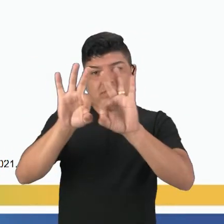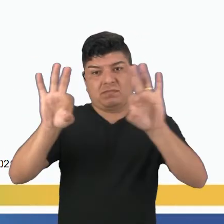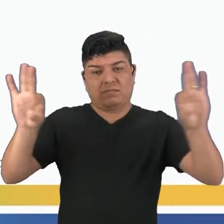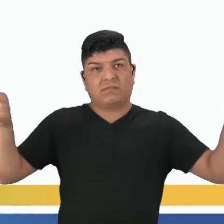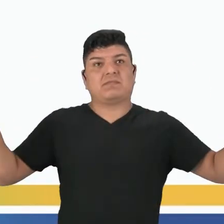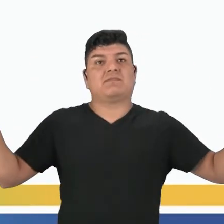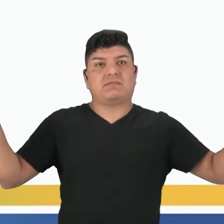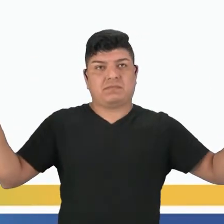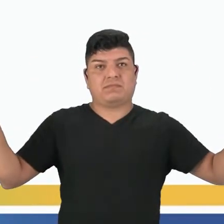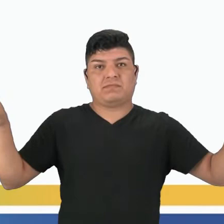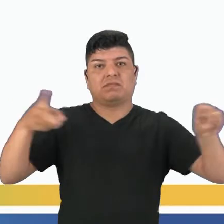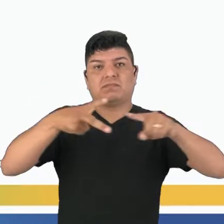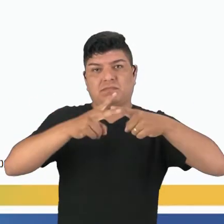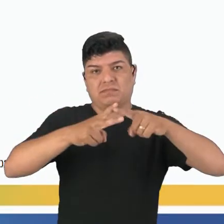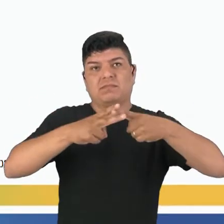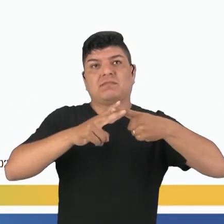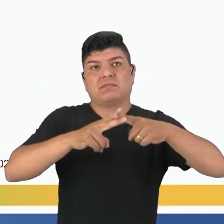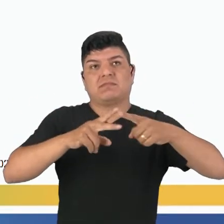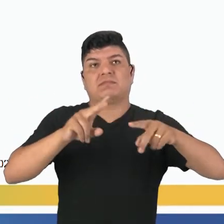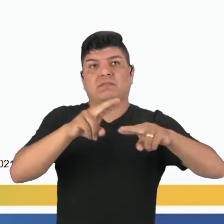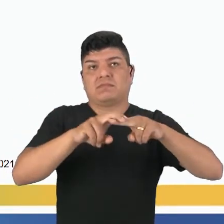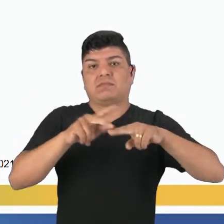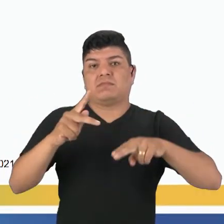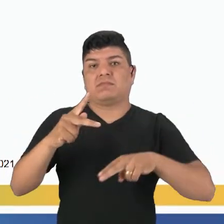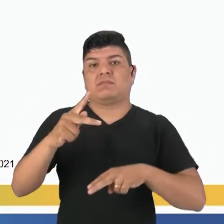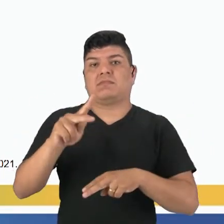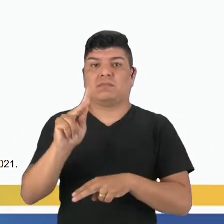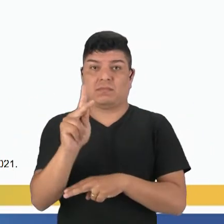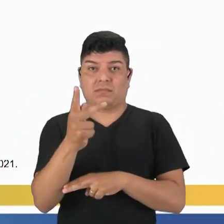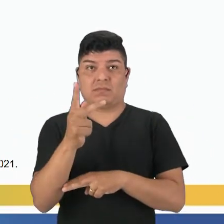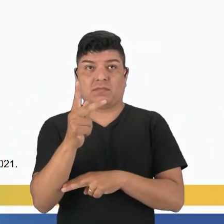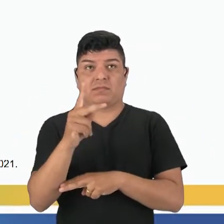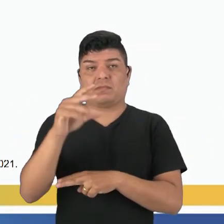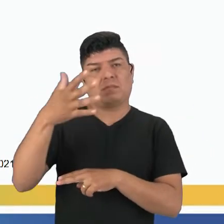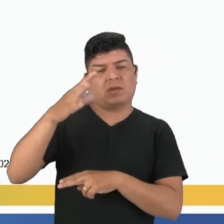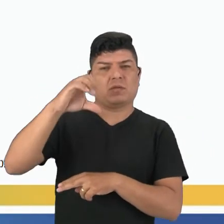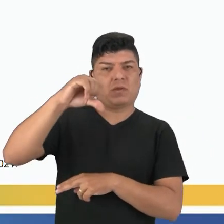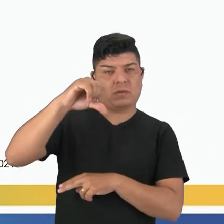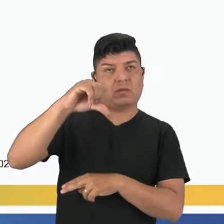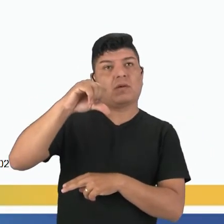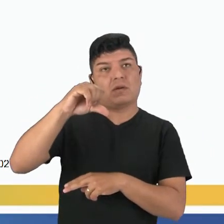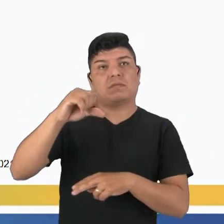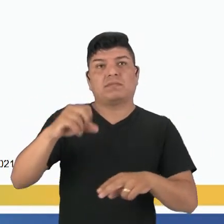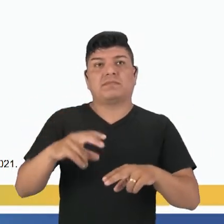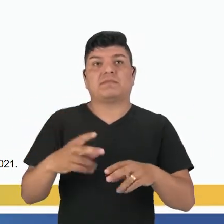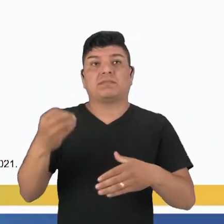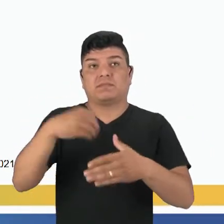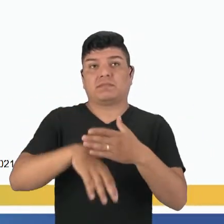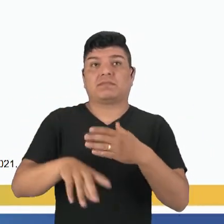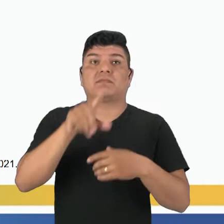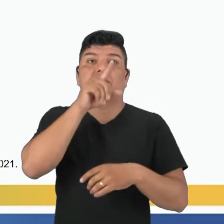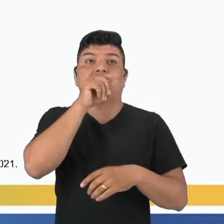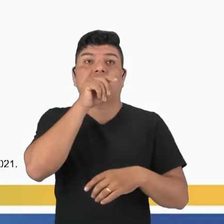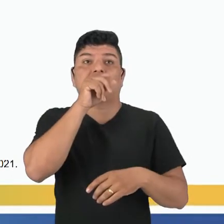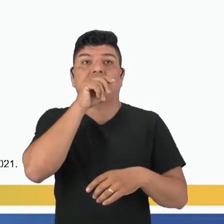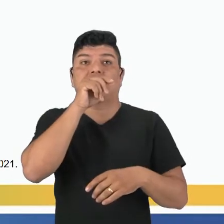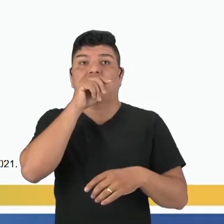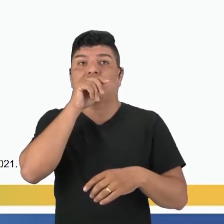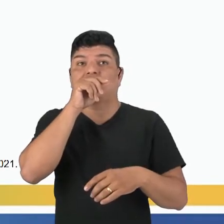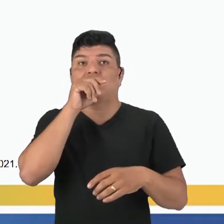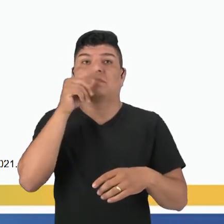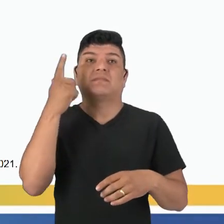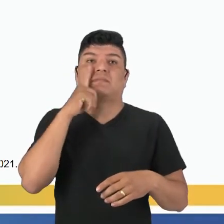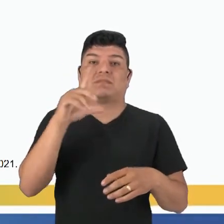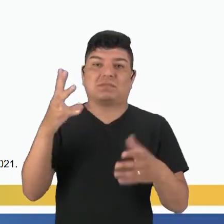O pH da água que sai tem que ser mais ou menos 9, que é um pouco mais alcalino do que o neutro. E a gente estava aqui dentro, um passarinho estava batendo na janela,